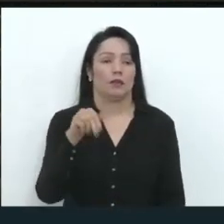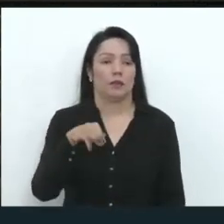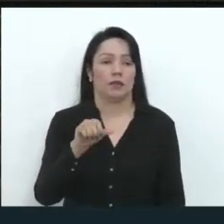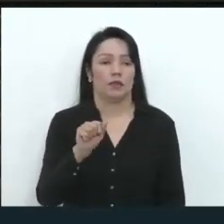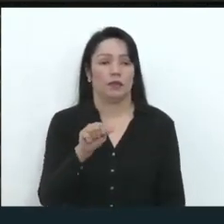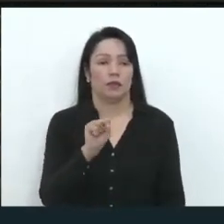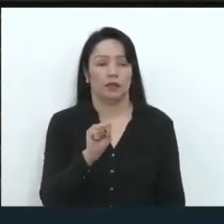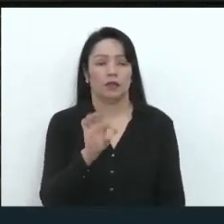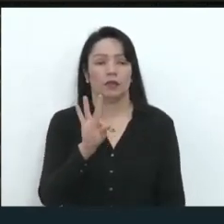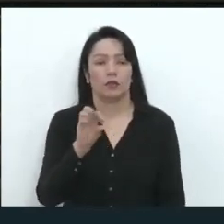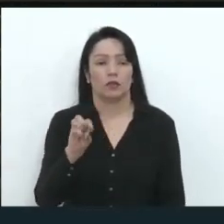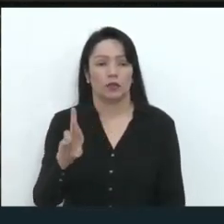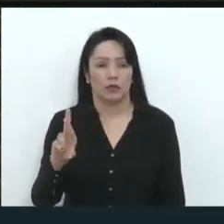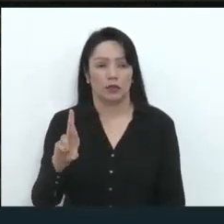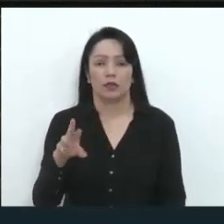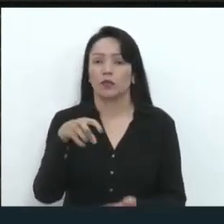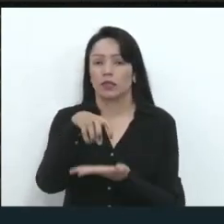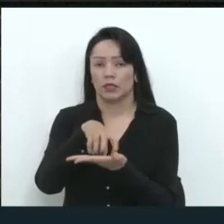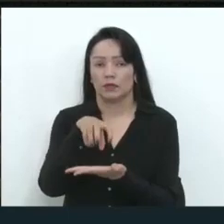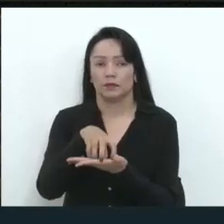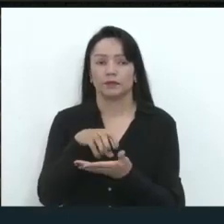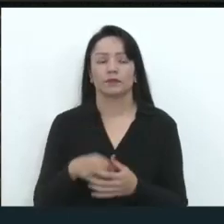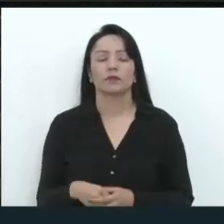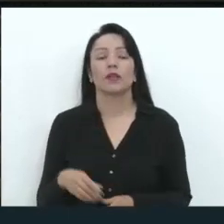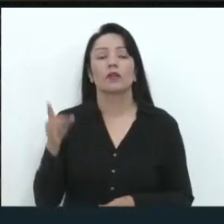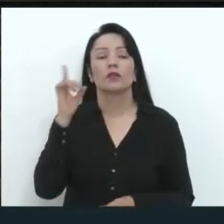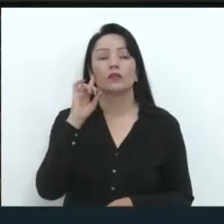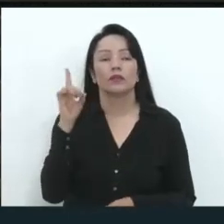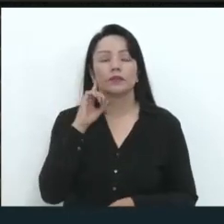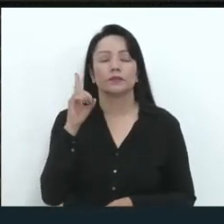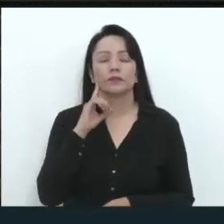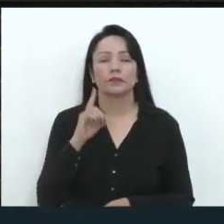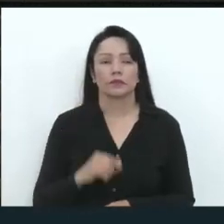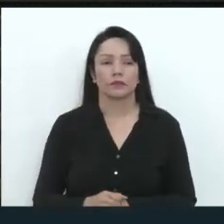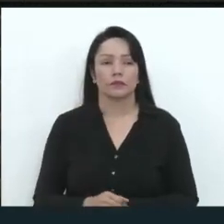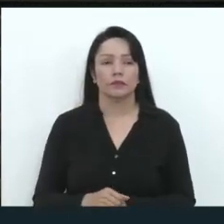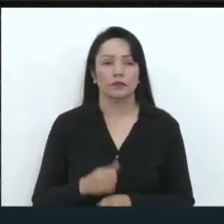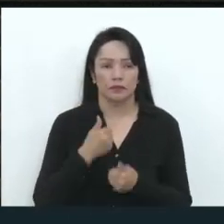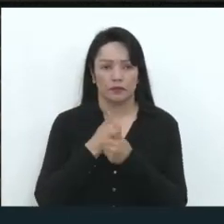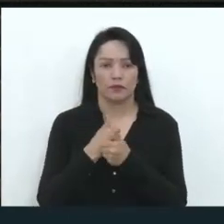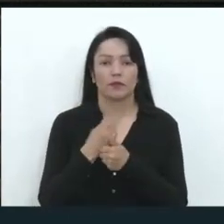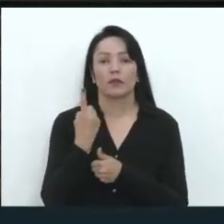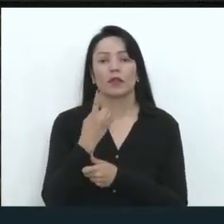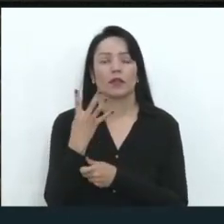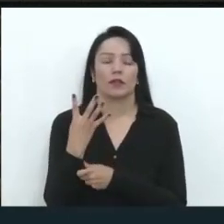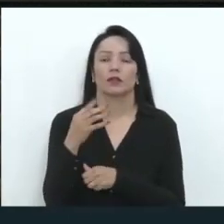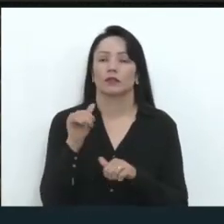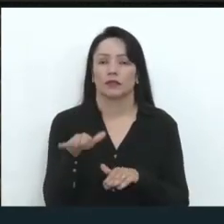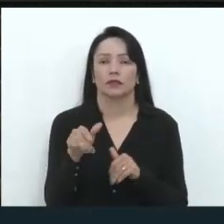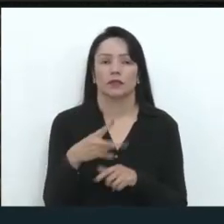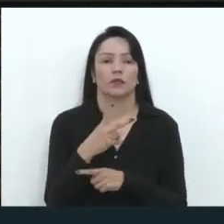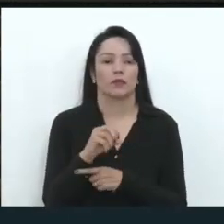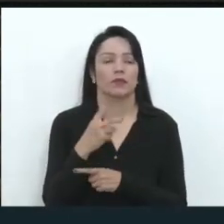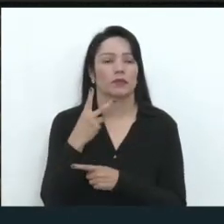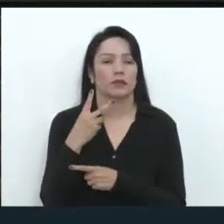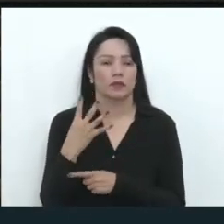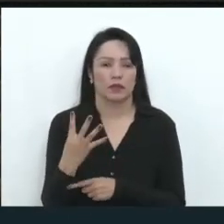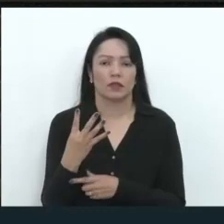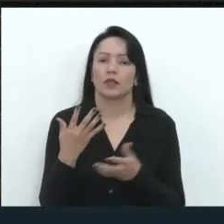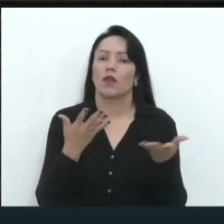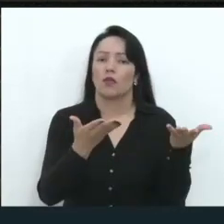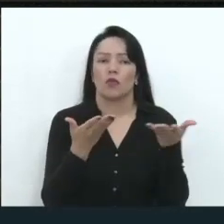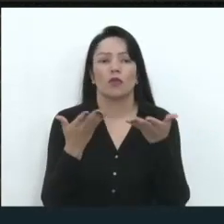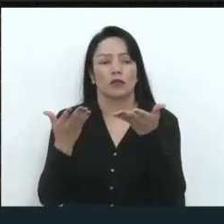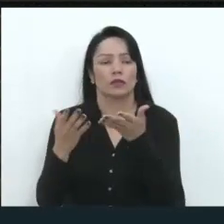Centro Cultural Adamastor, no dia próximo 14 de setembro de 2023. Queria estender o convite